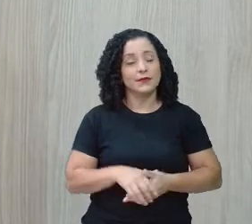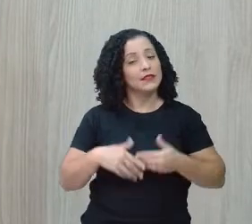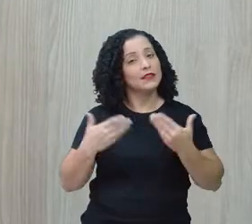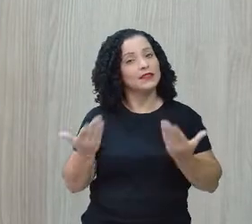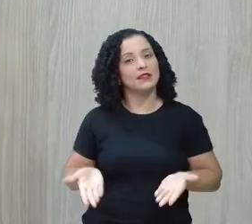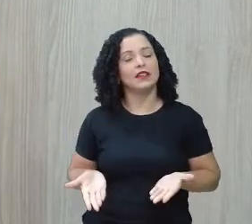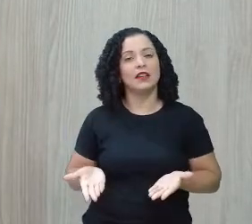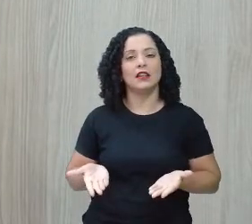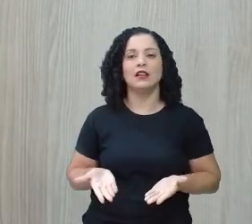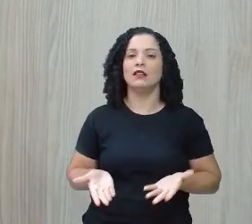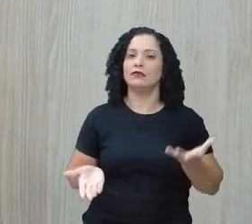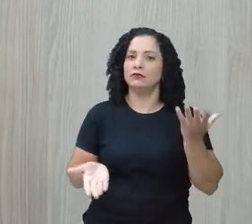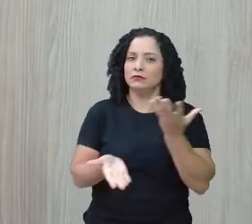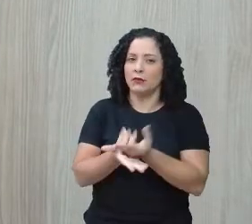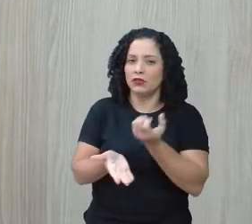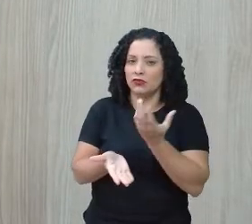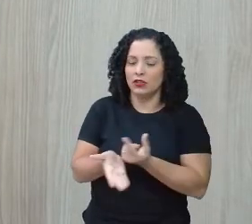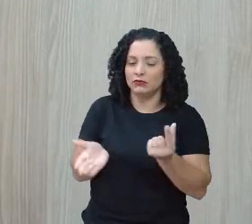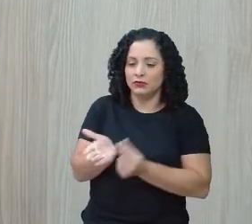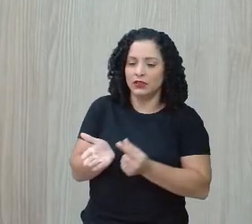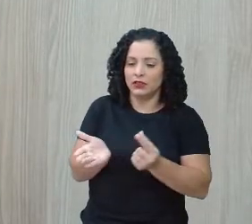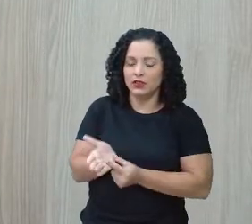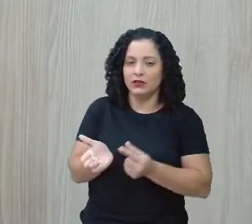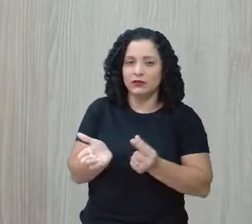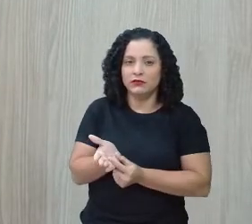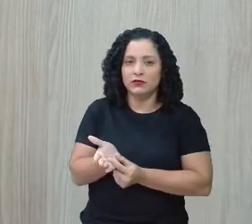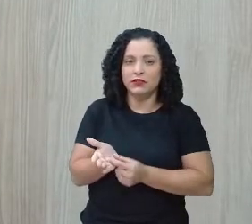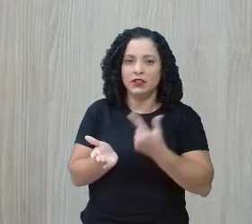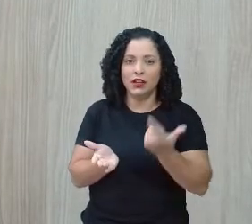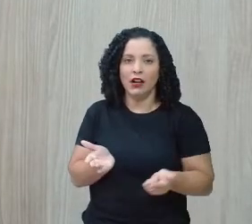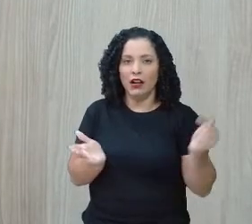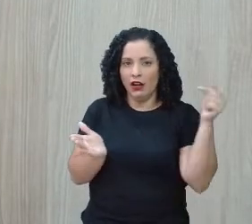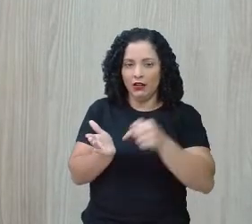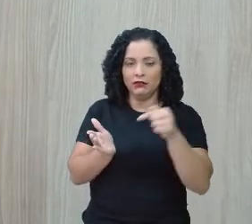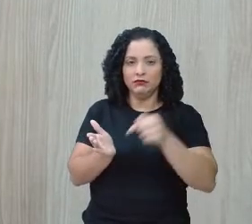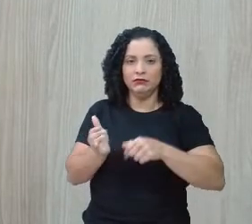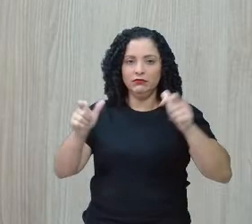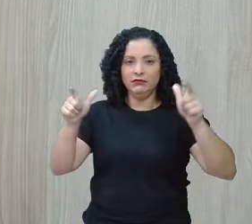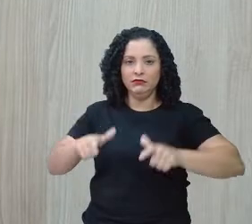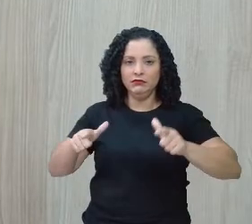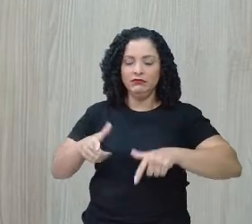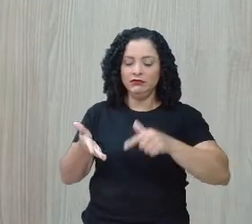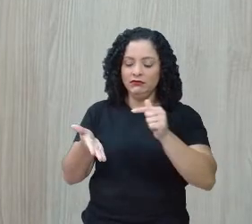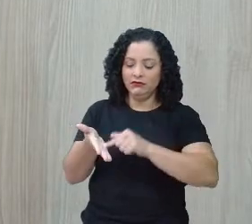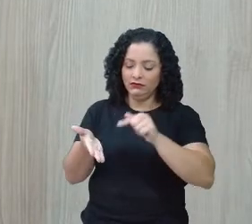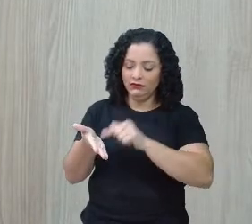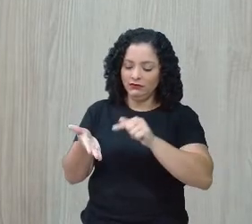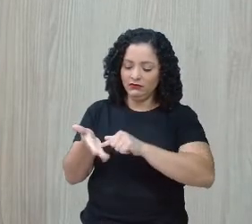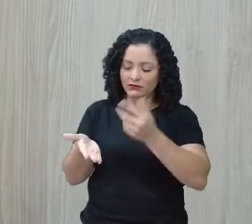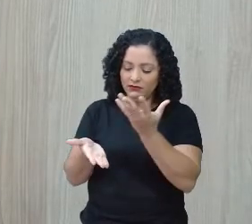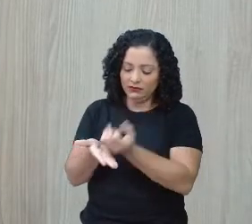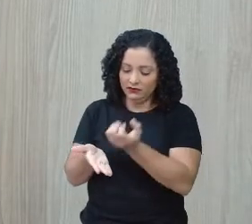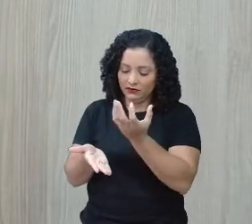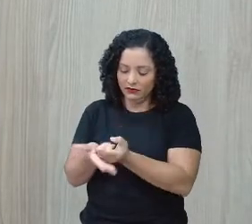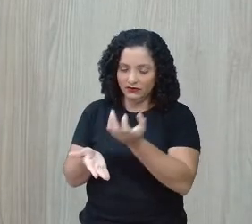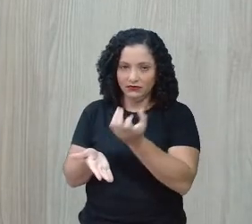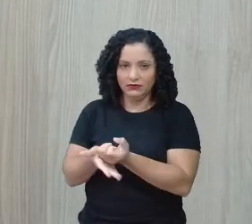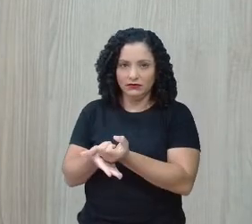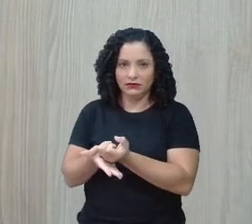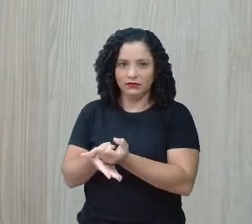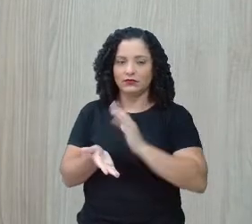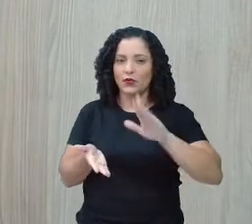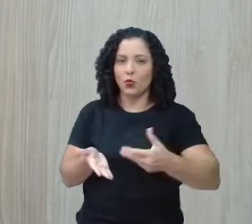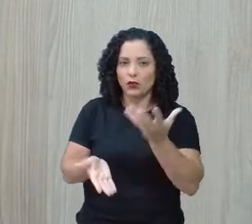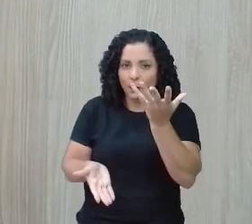vai ser direcionado à sua loja de aplicativo. Lá na sua loja de aplicativo, você vai fazer o download, certo? Quando você fizer